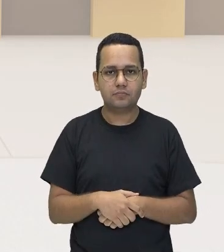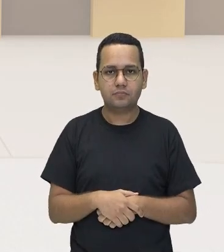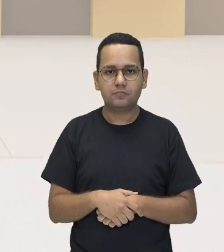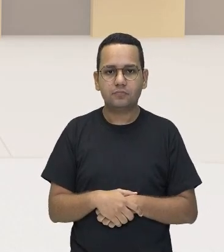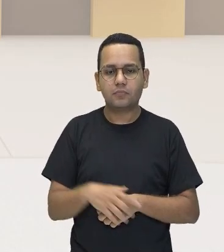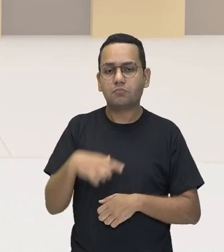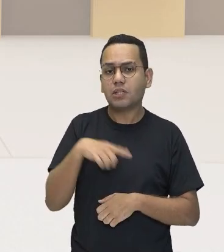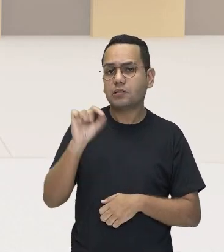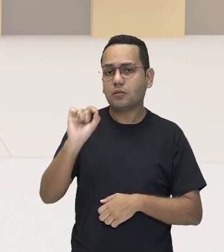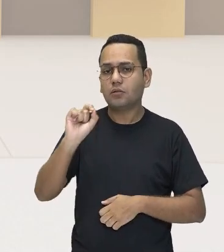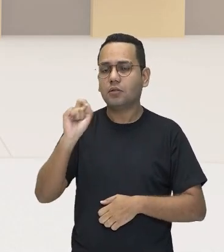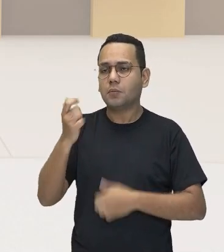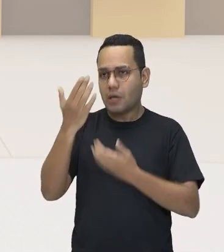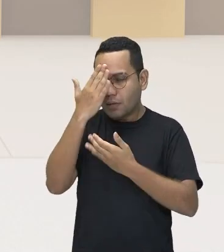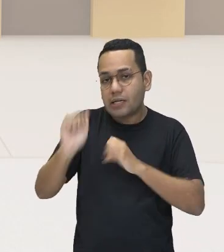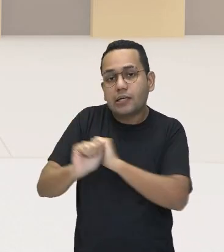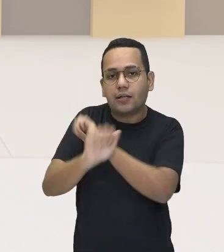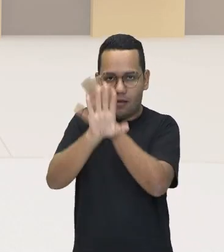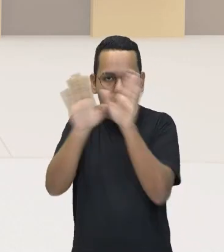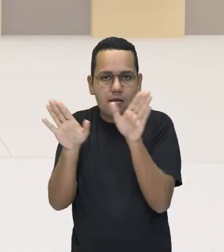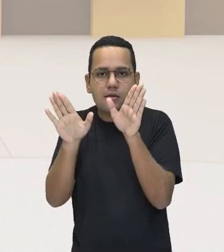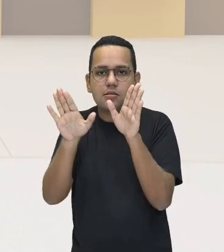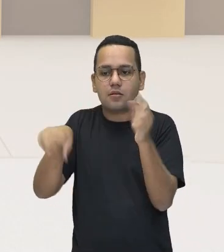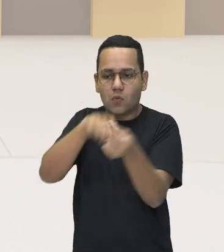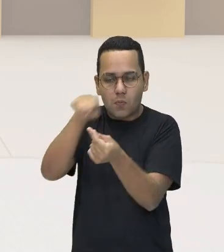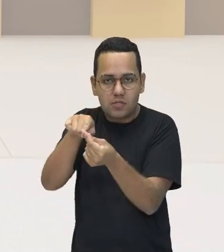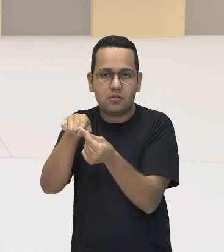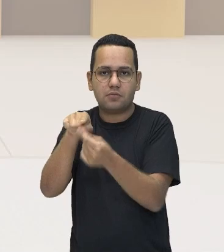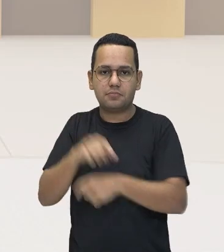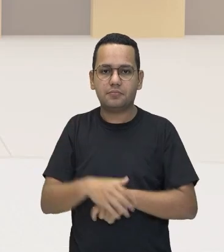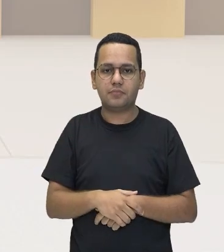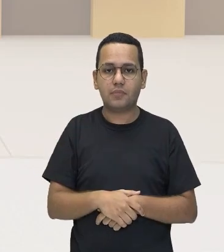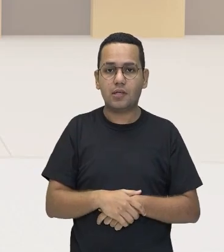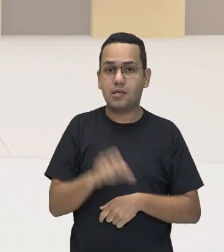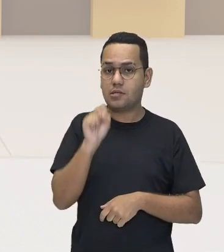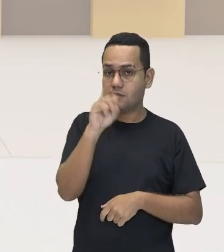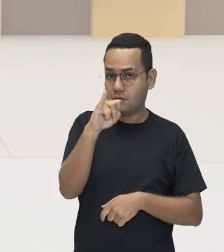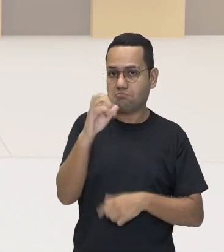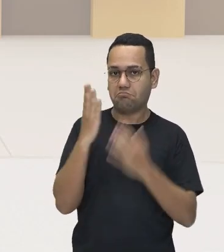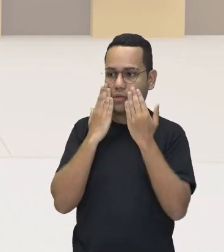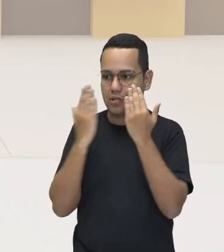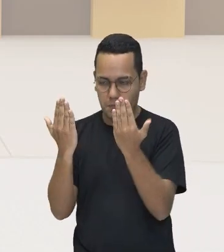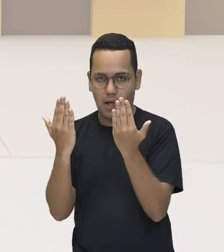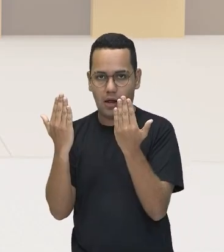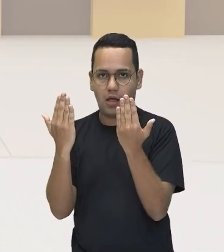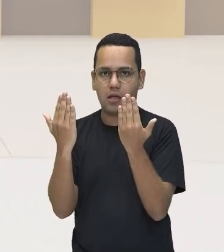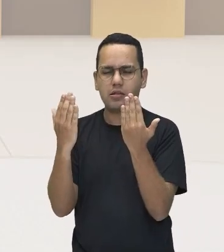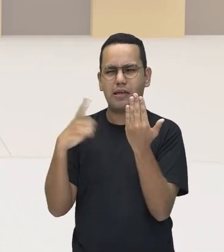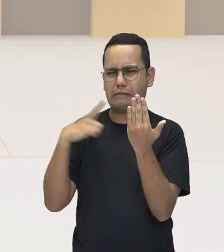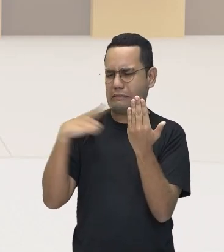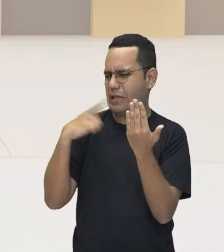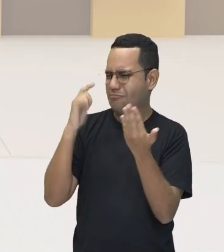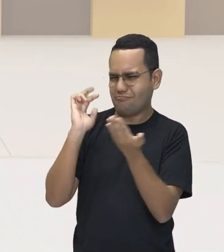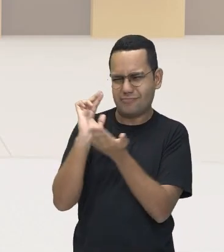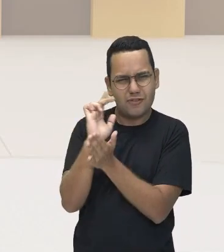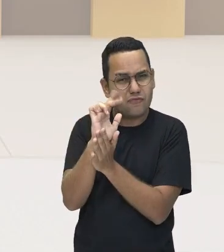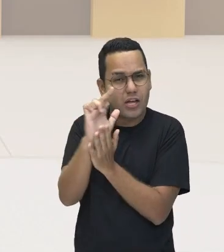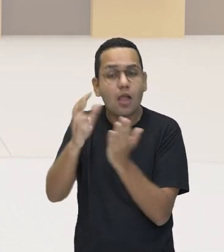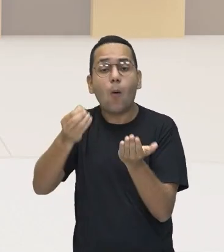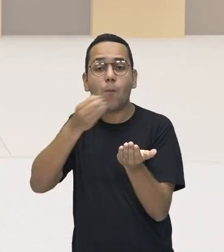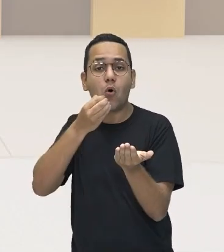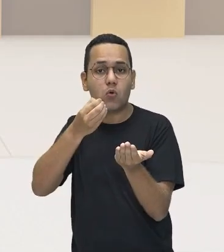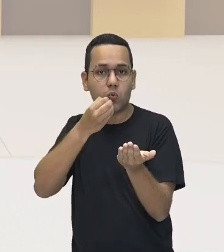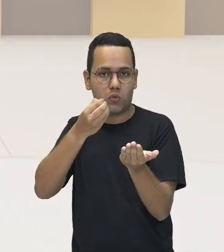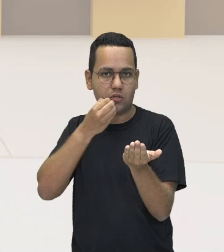suas intenções, nos seus objetivos. Uma vez que você é transparente, as portas se abrem para você, para que você